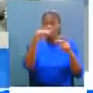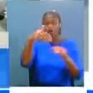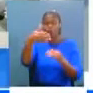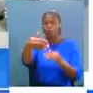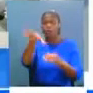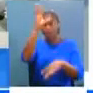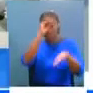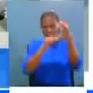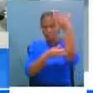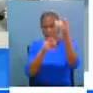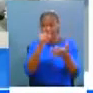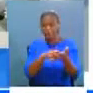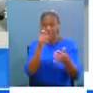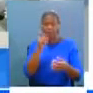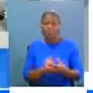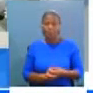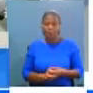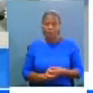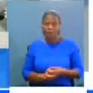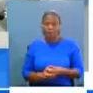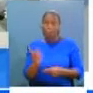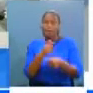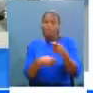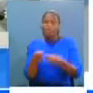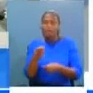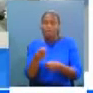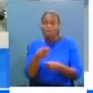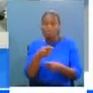futura Embaixada dos Estados Unidos da América. Pela